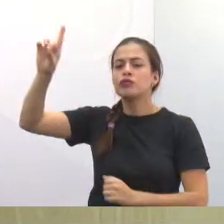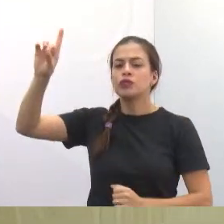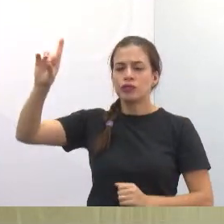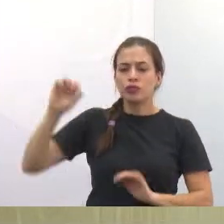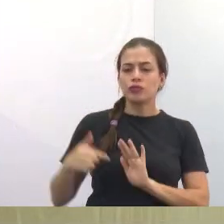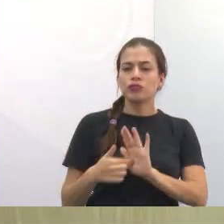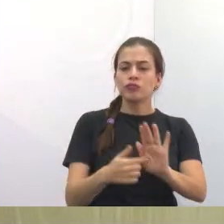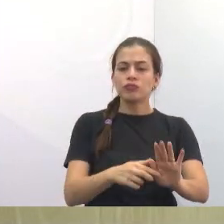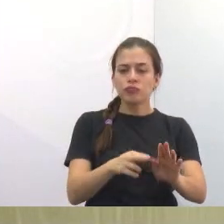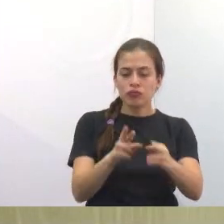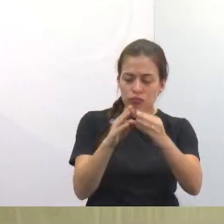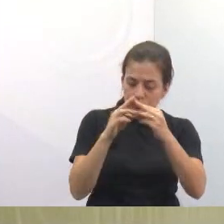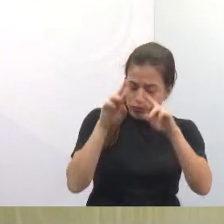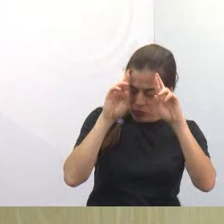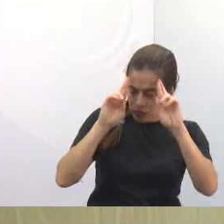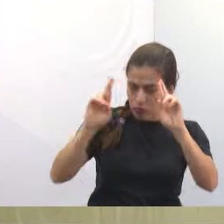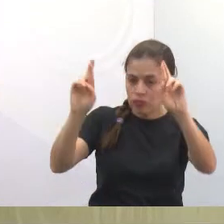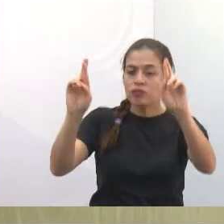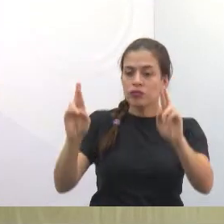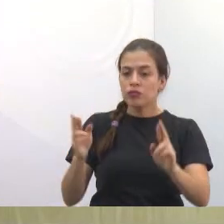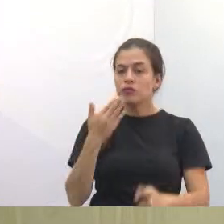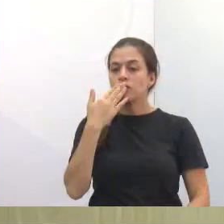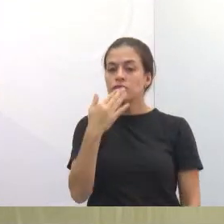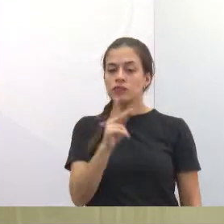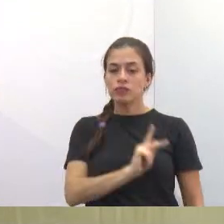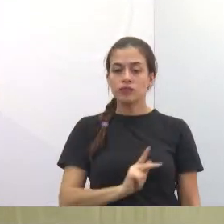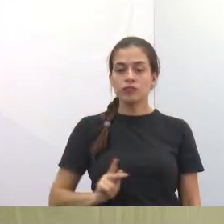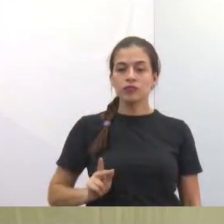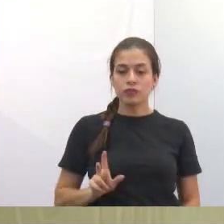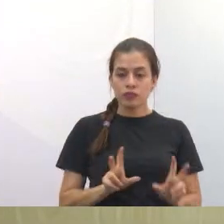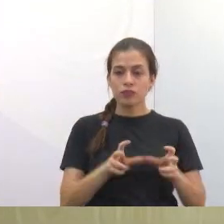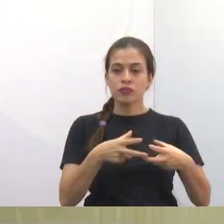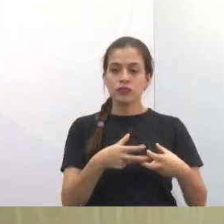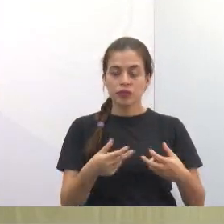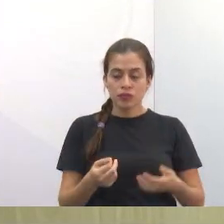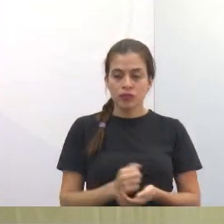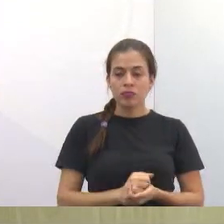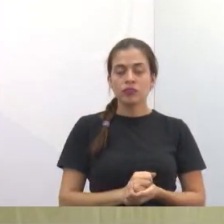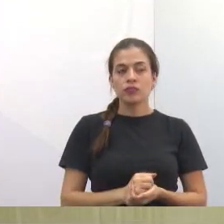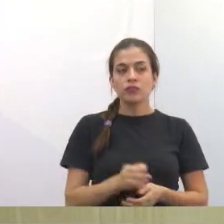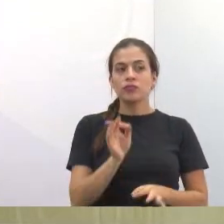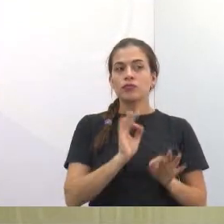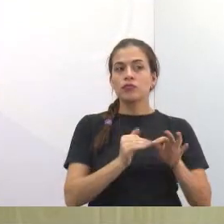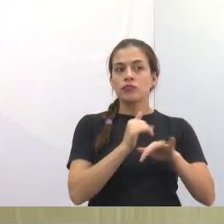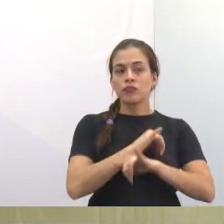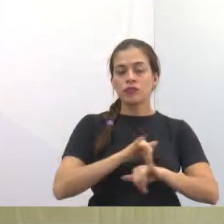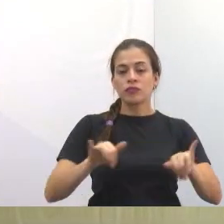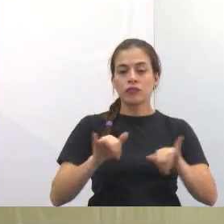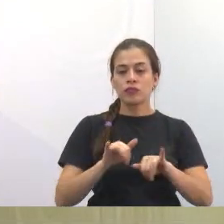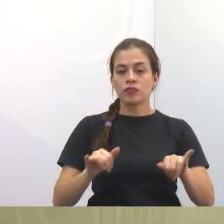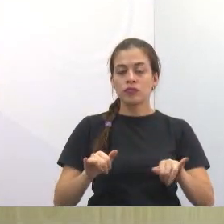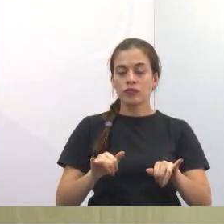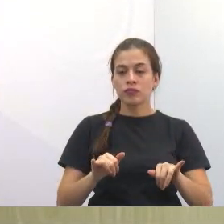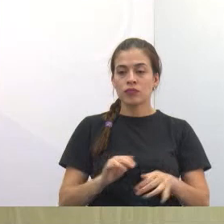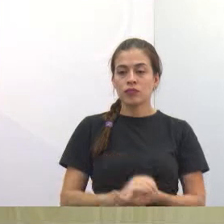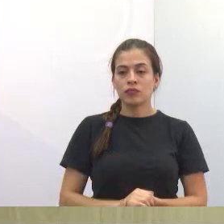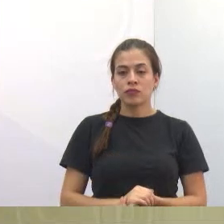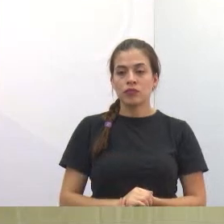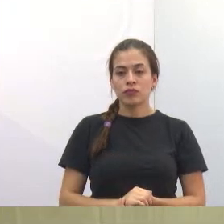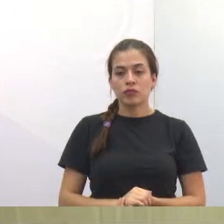registro, respeitosamente requeremos a presença dessa casa, que seja adotada as providências habituais para a divulgação da presente